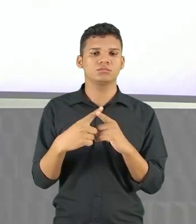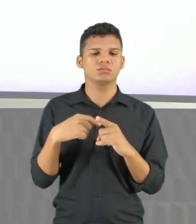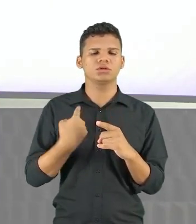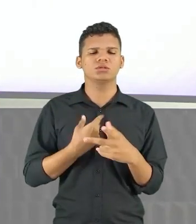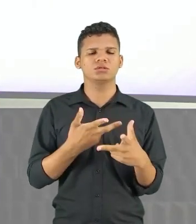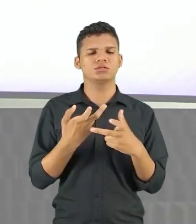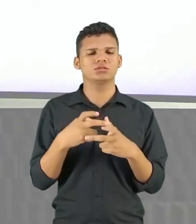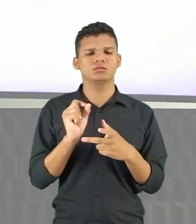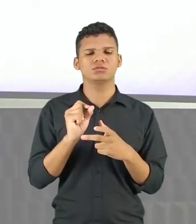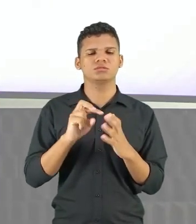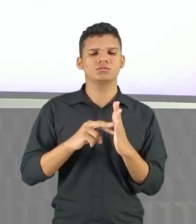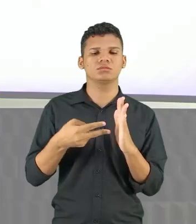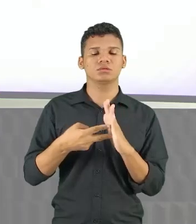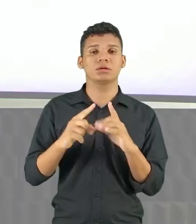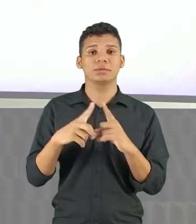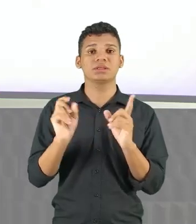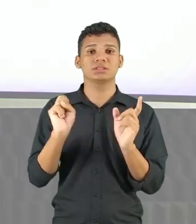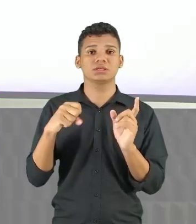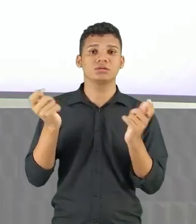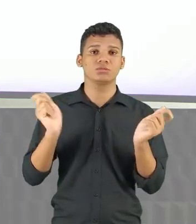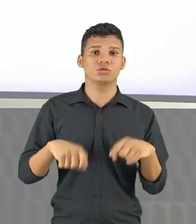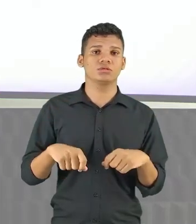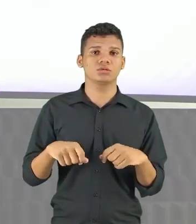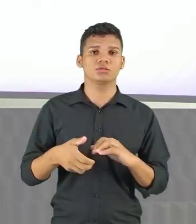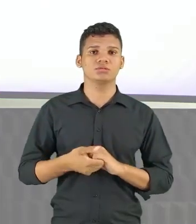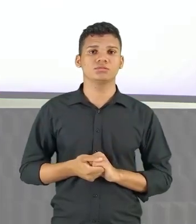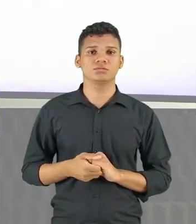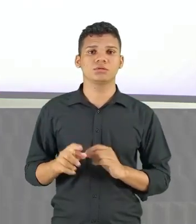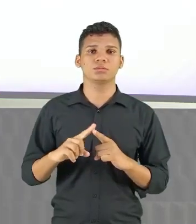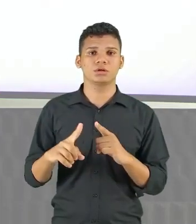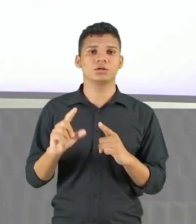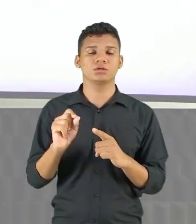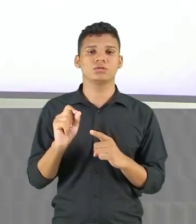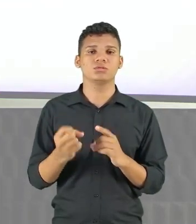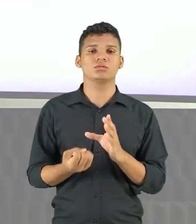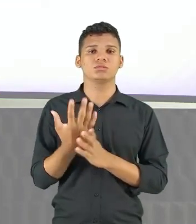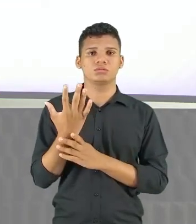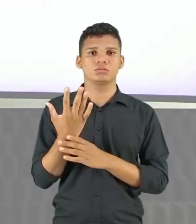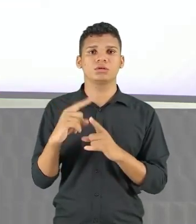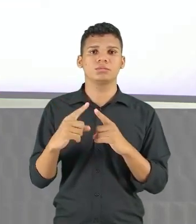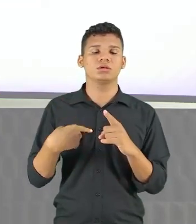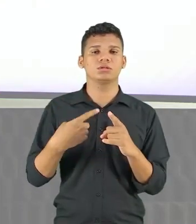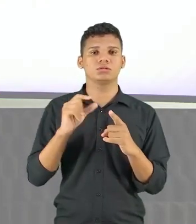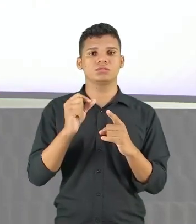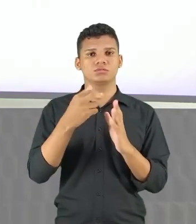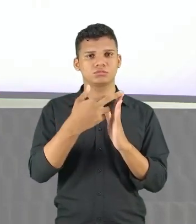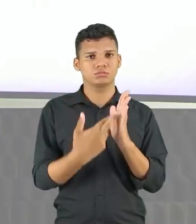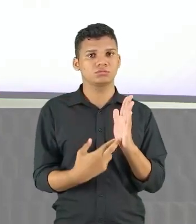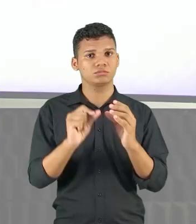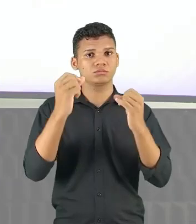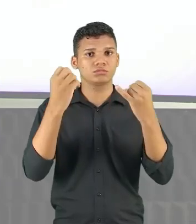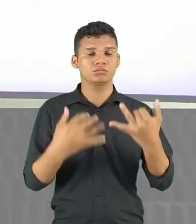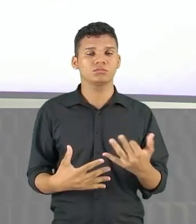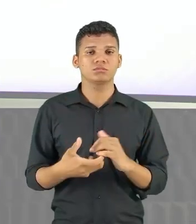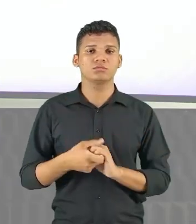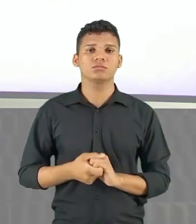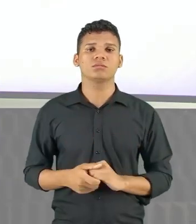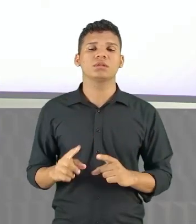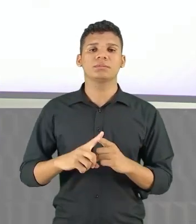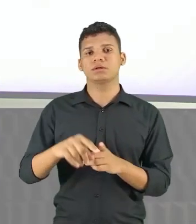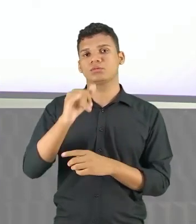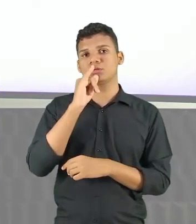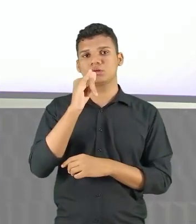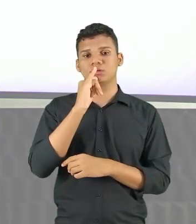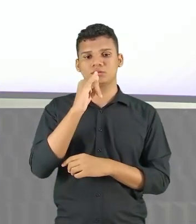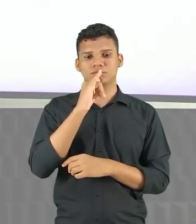já sinalizam o que possivelmente o autor vai descrever, vai narrar, vai argumentar. Quando, por exemplo, eu